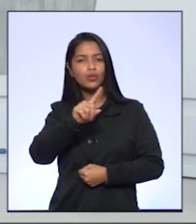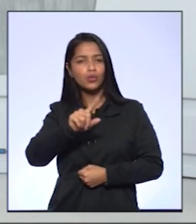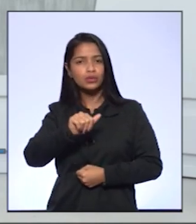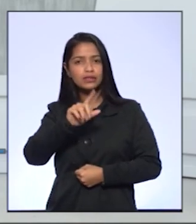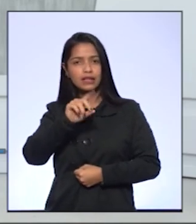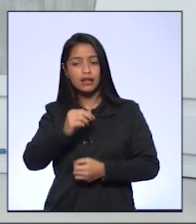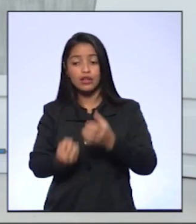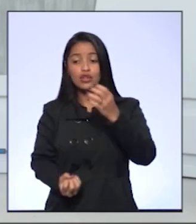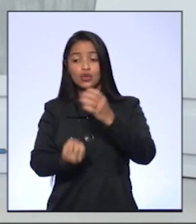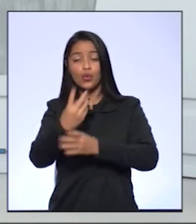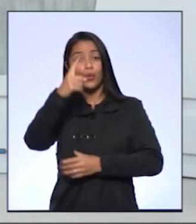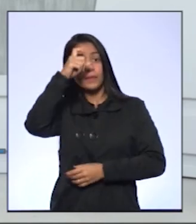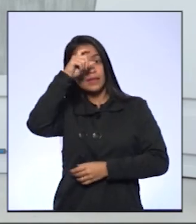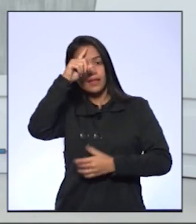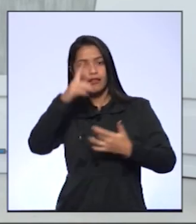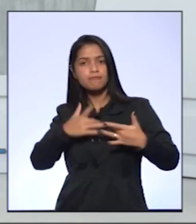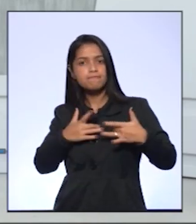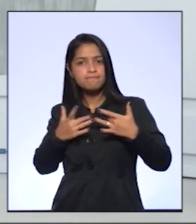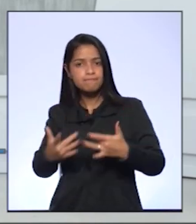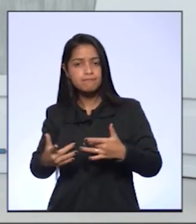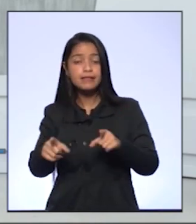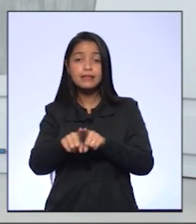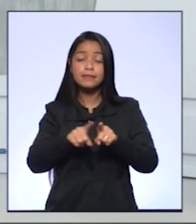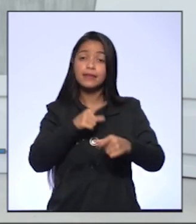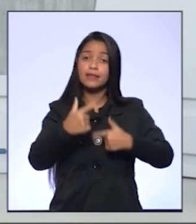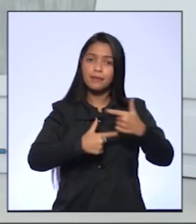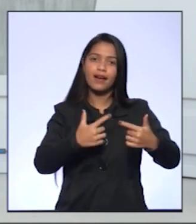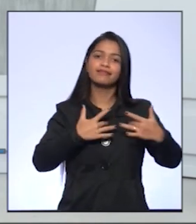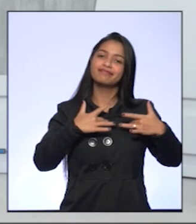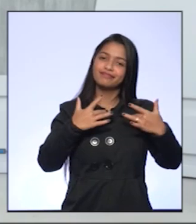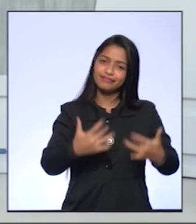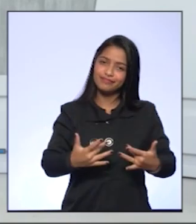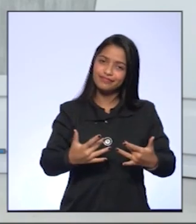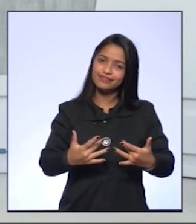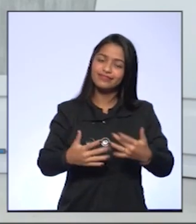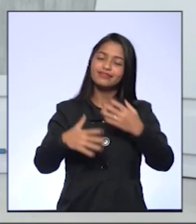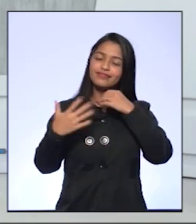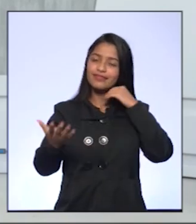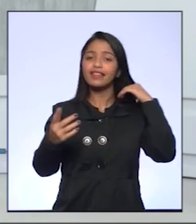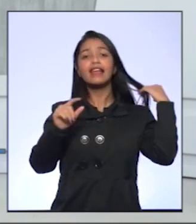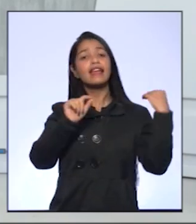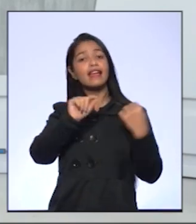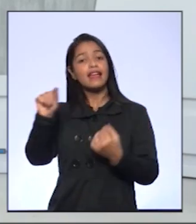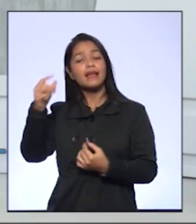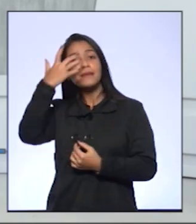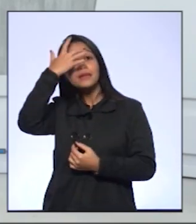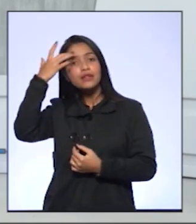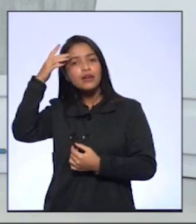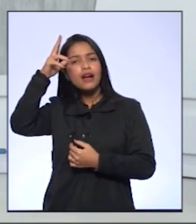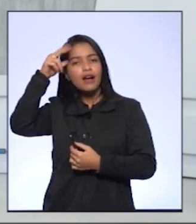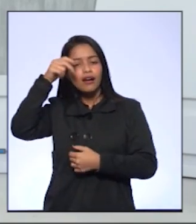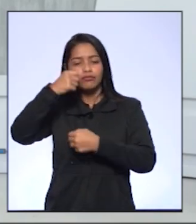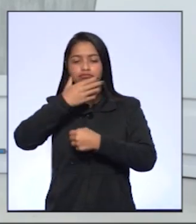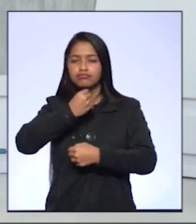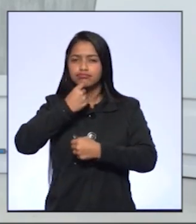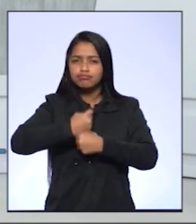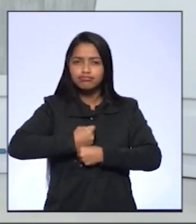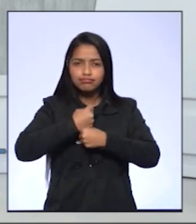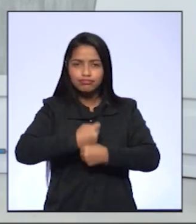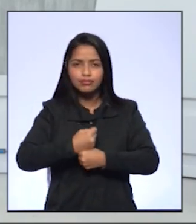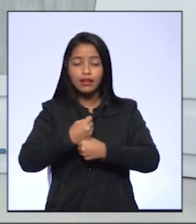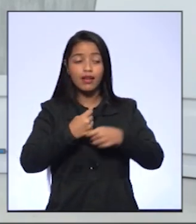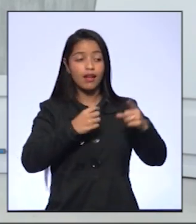ajudando os peregrinos. Ou seja, olha para mim agora, os cavaleiros medievais se associaram à igreja. Eu